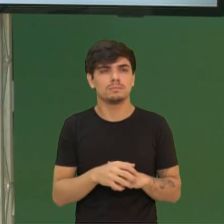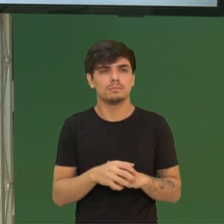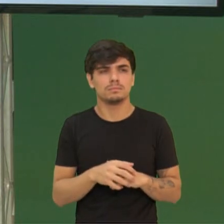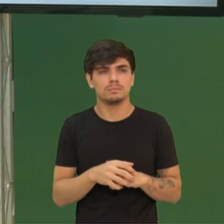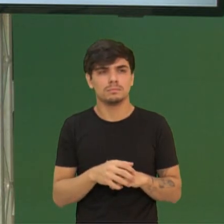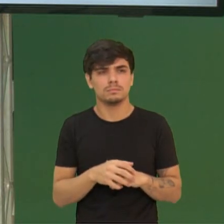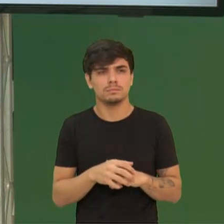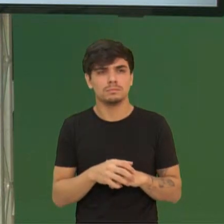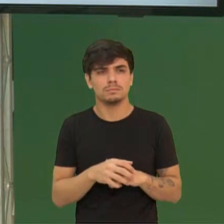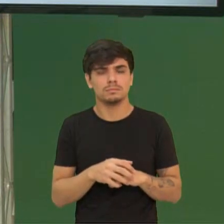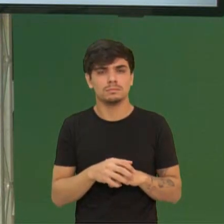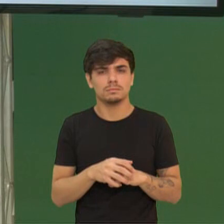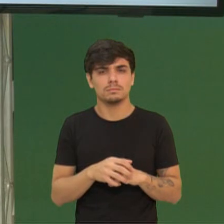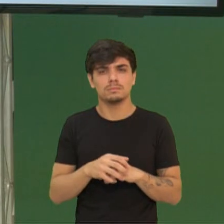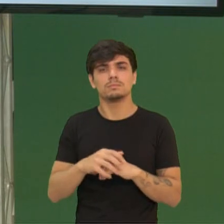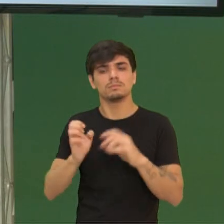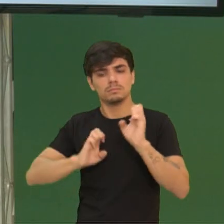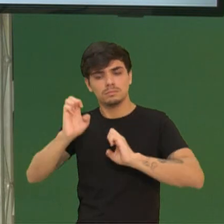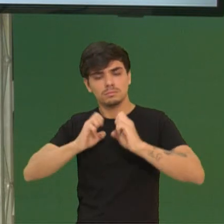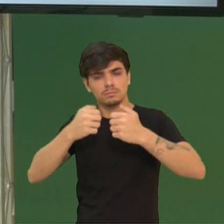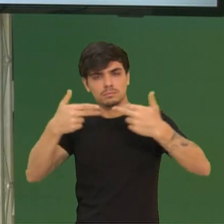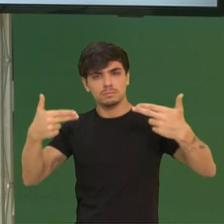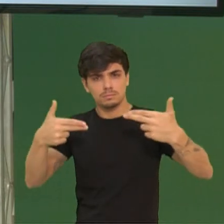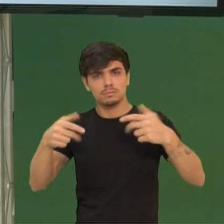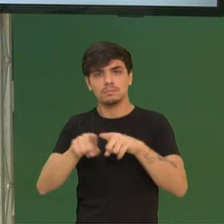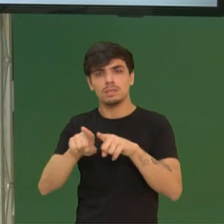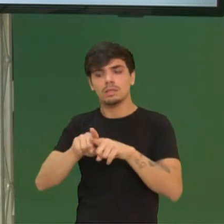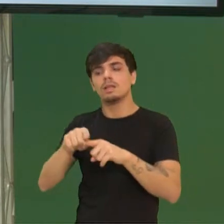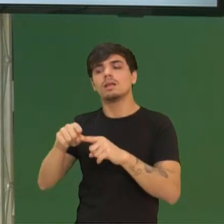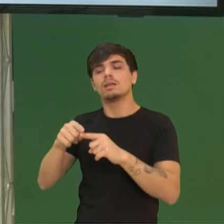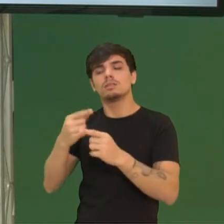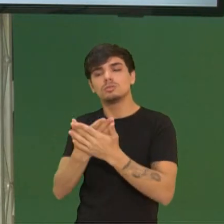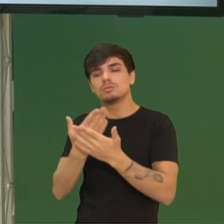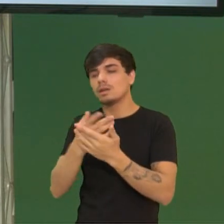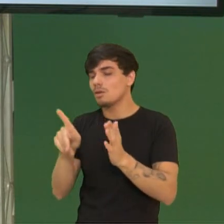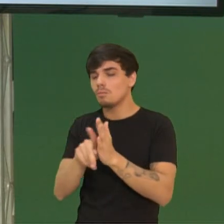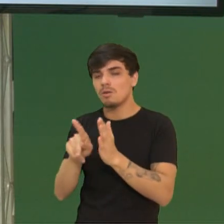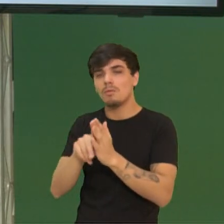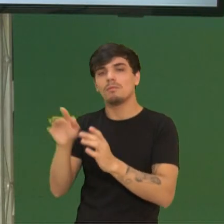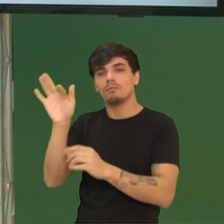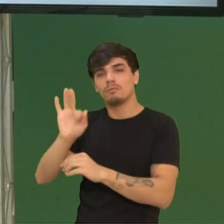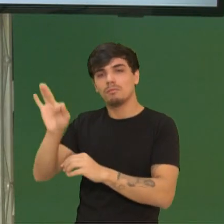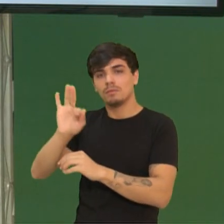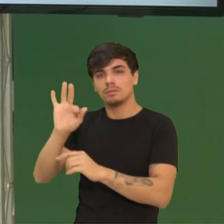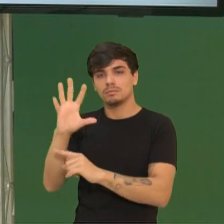como um autodidata, pesquisando a arte sem estar na faculdade, na escola de arte.